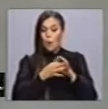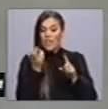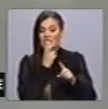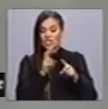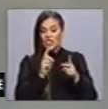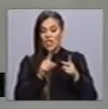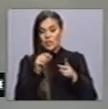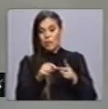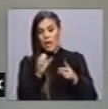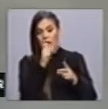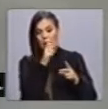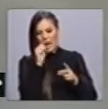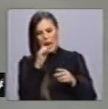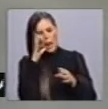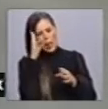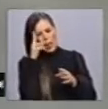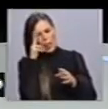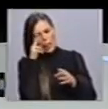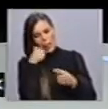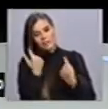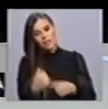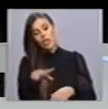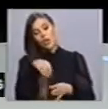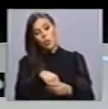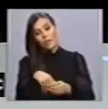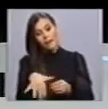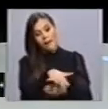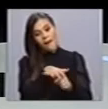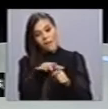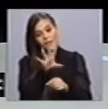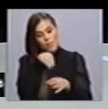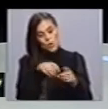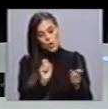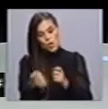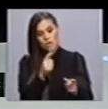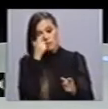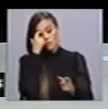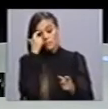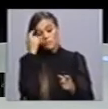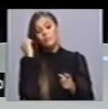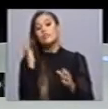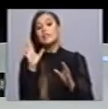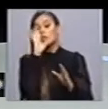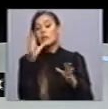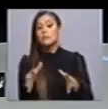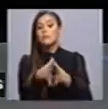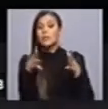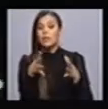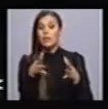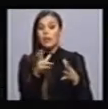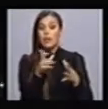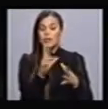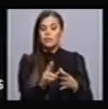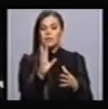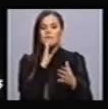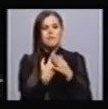precisamente, o gás muito quente, muito turbulento que está nessa zona das estrelas. E, portanto, quanto maior for a medição de raio-x, mais intensos